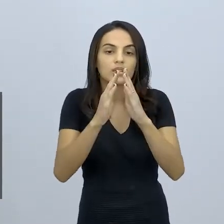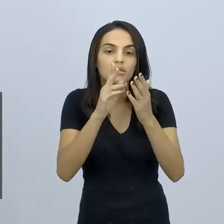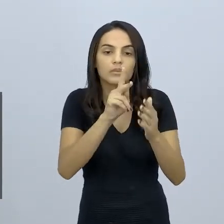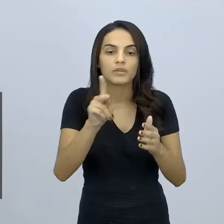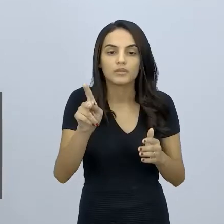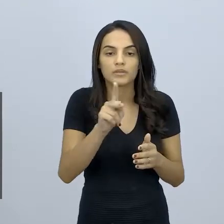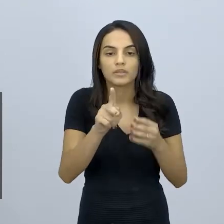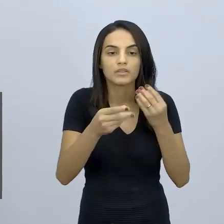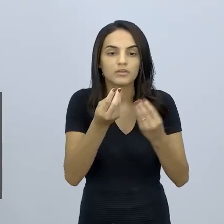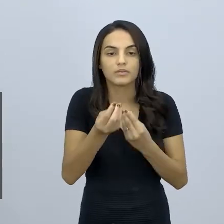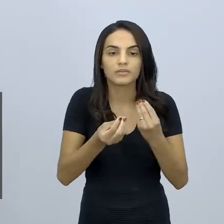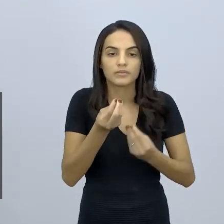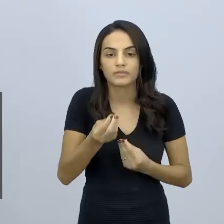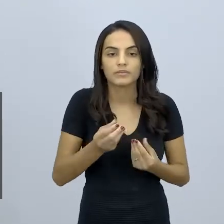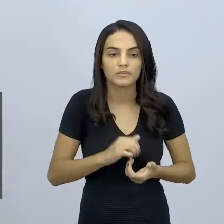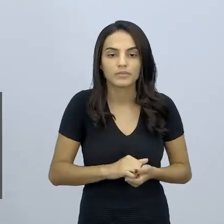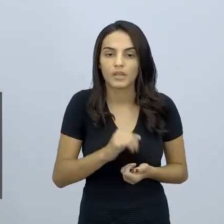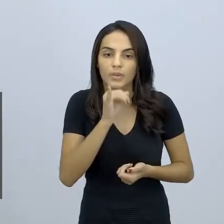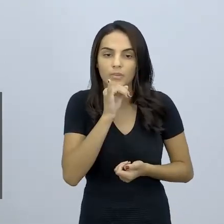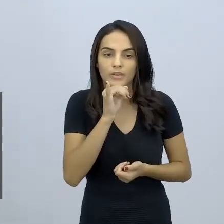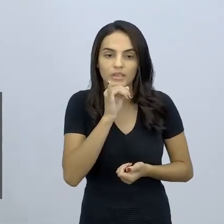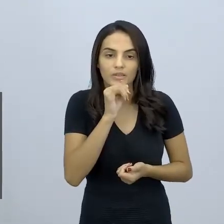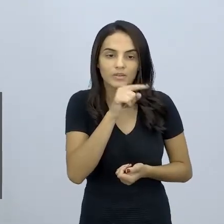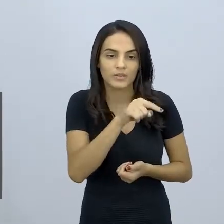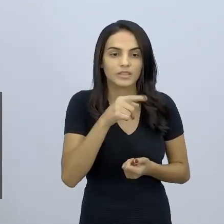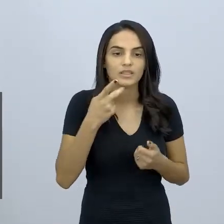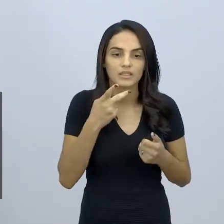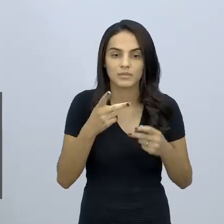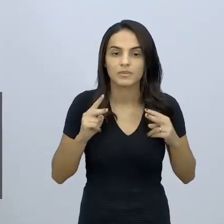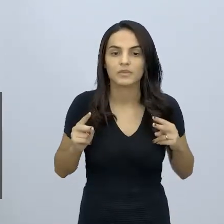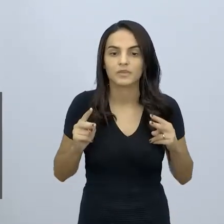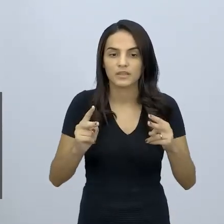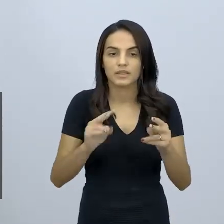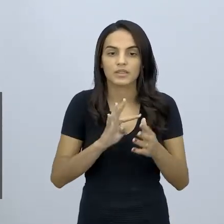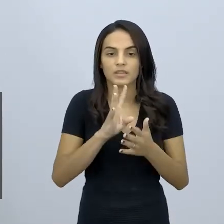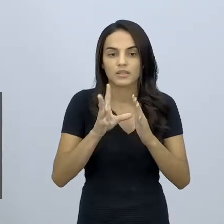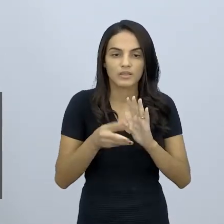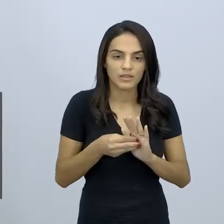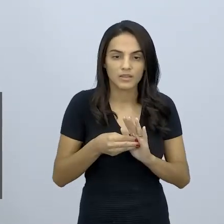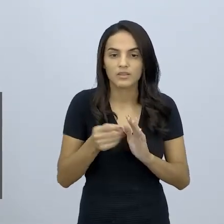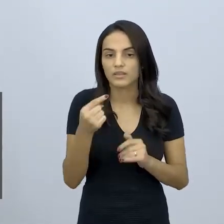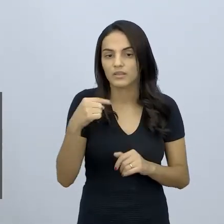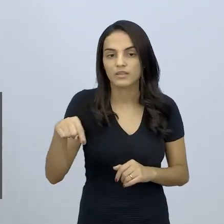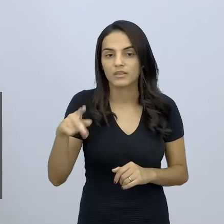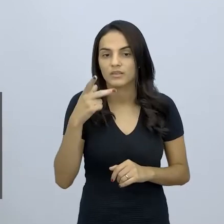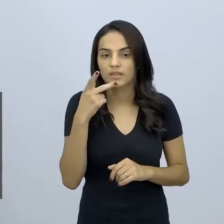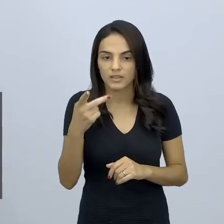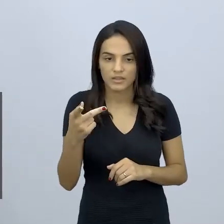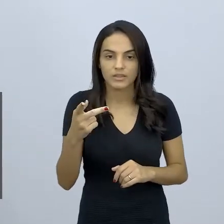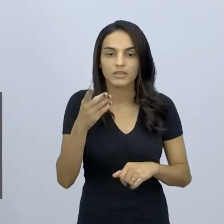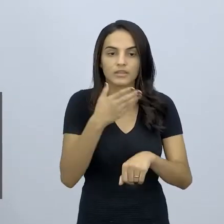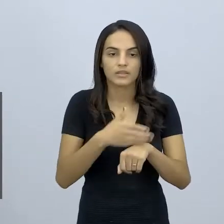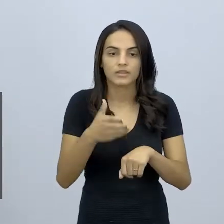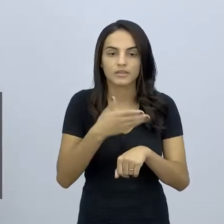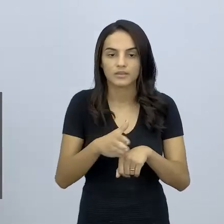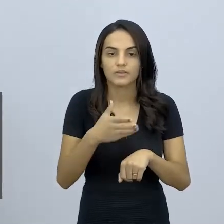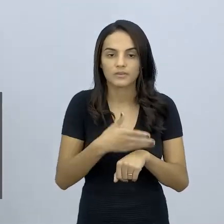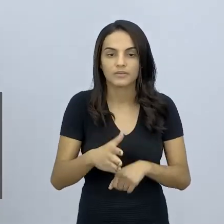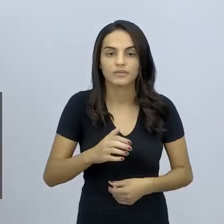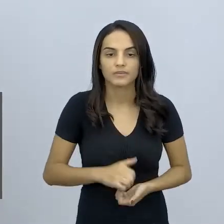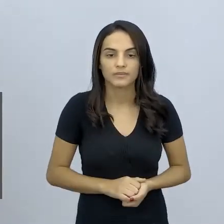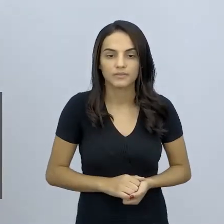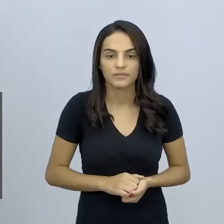professores? Por exemplo, você sempre fala no geral, mas a gente aqui hoje está falando de uma modalidade prática mesmo,